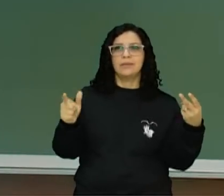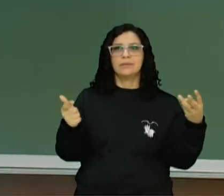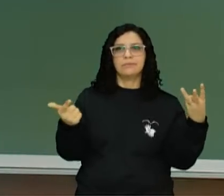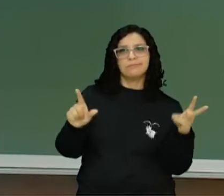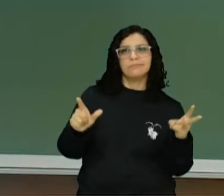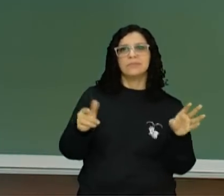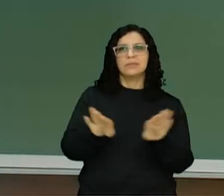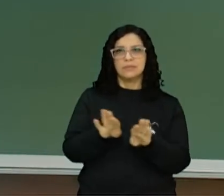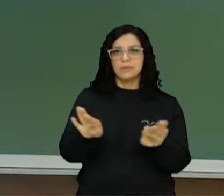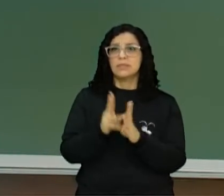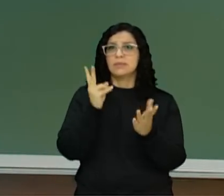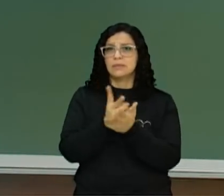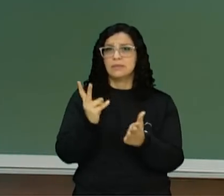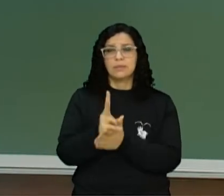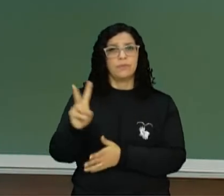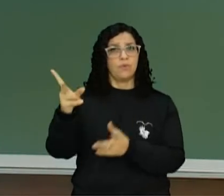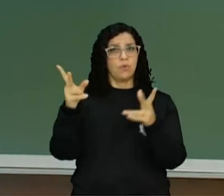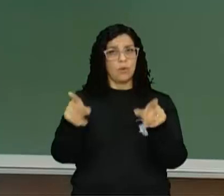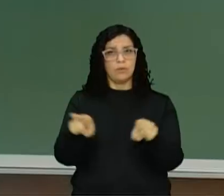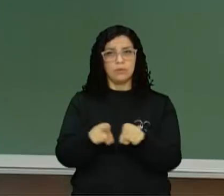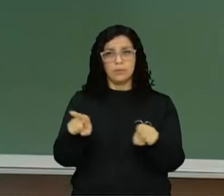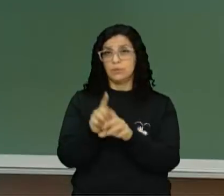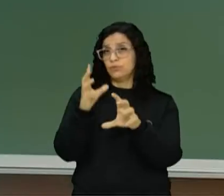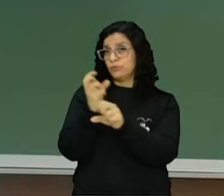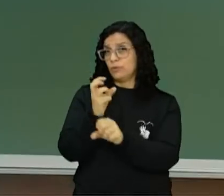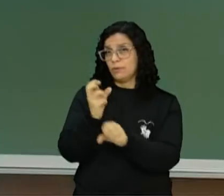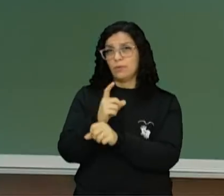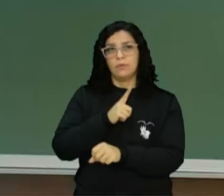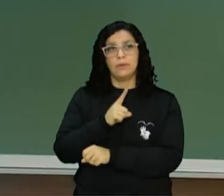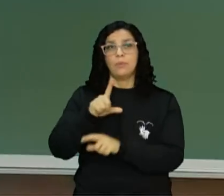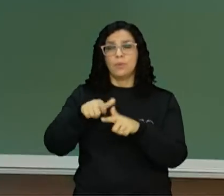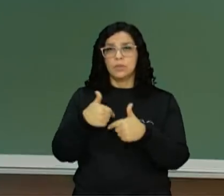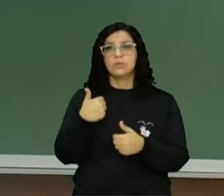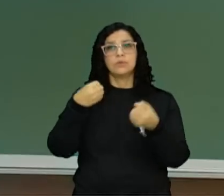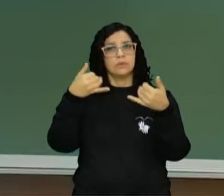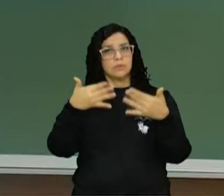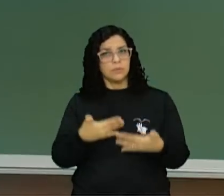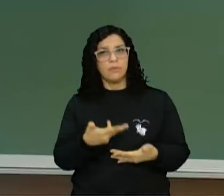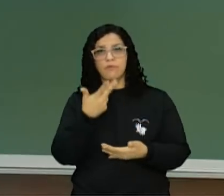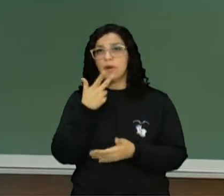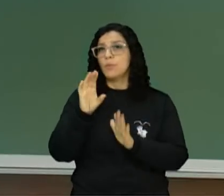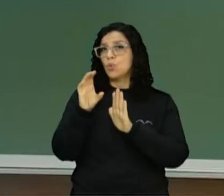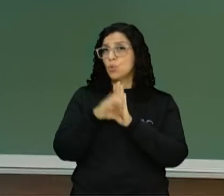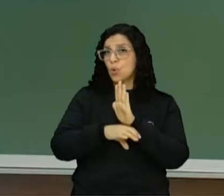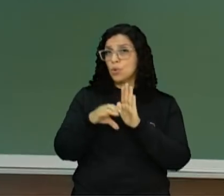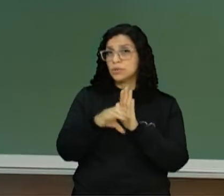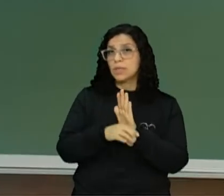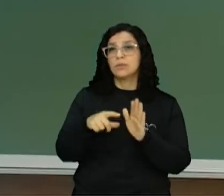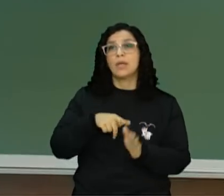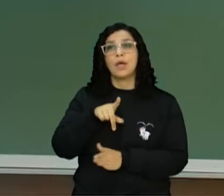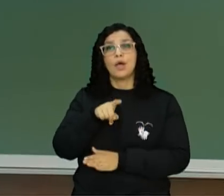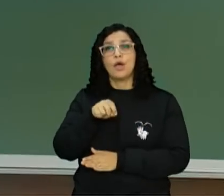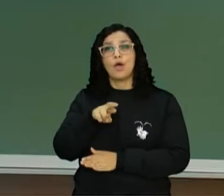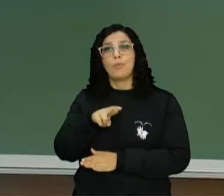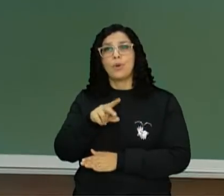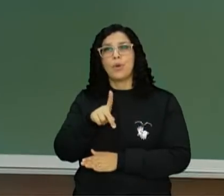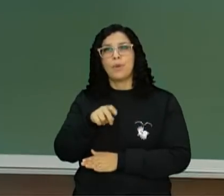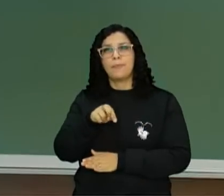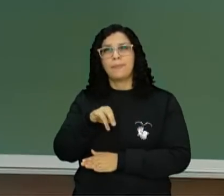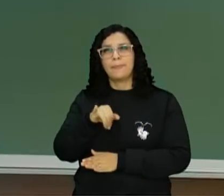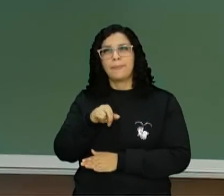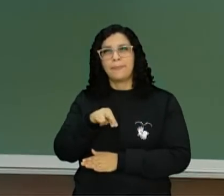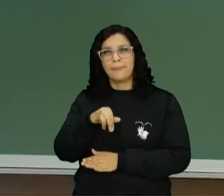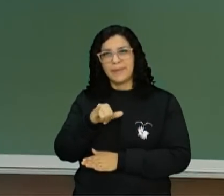dar o mesmo valor, a mesma soma. Então, podemos definir aqui uma propriedade da PA. O